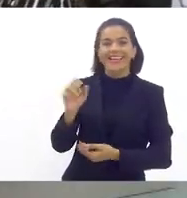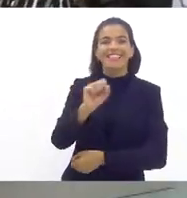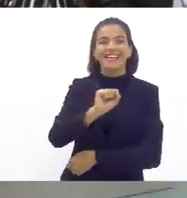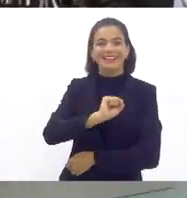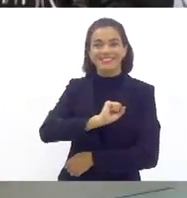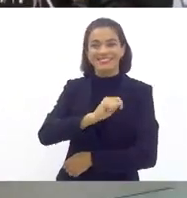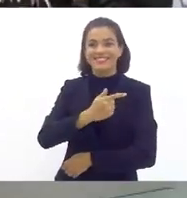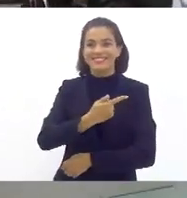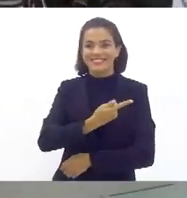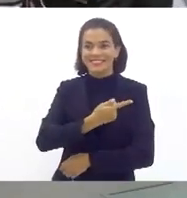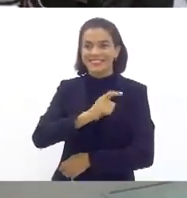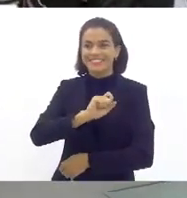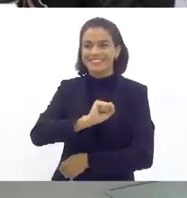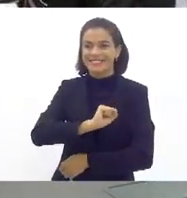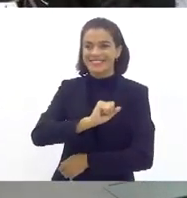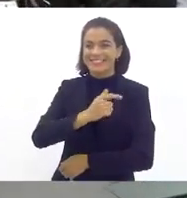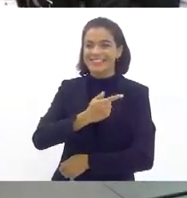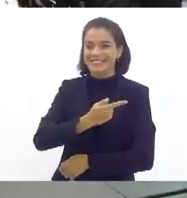Gonçalo, que é da